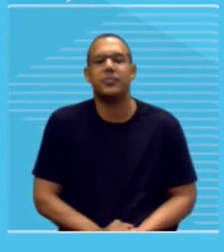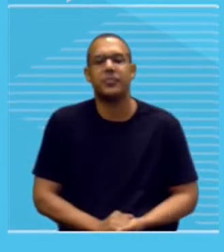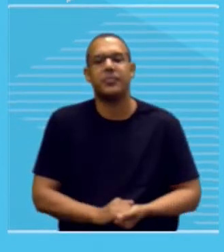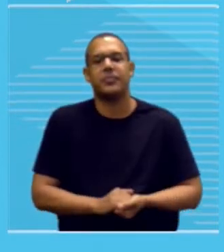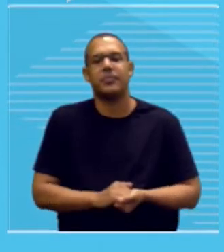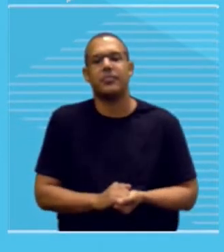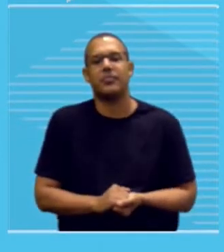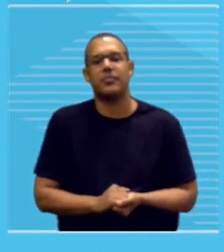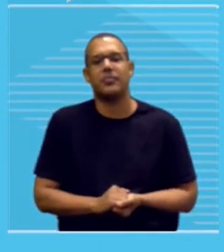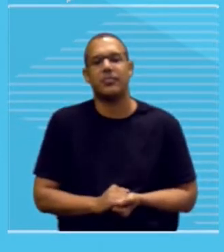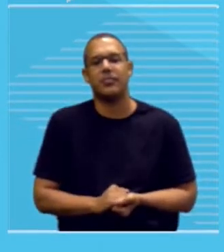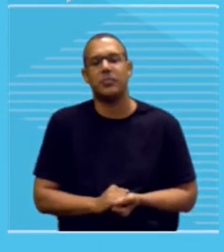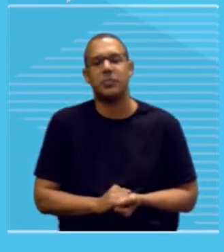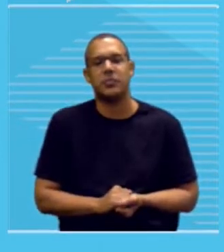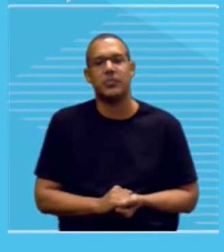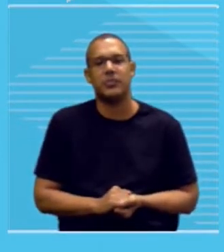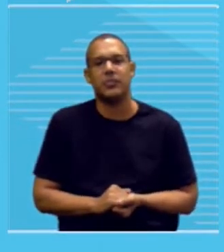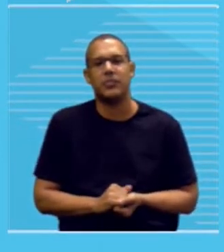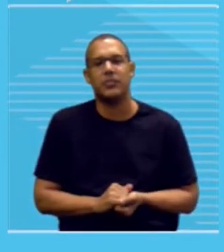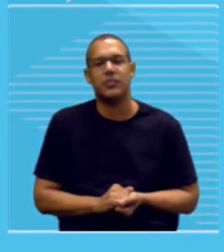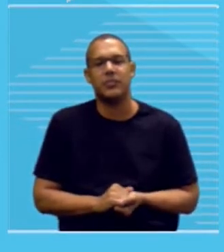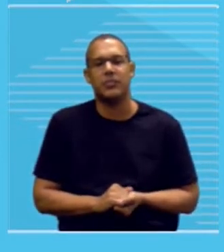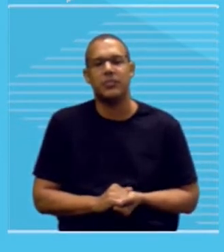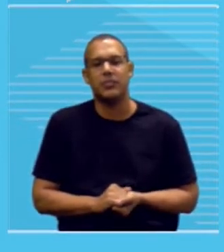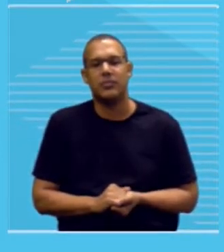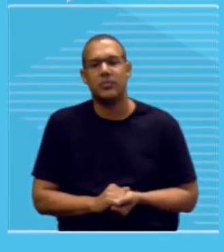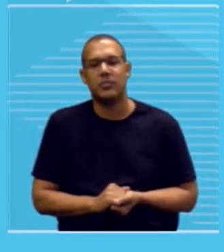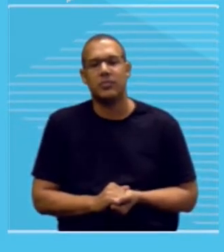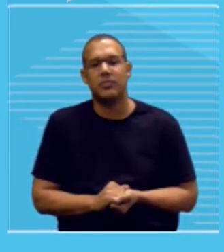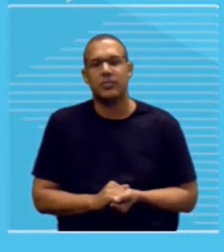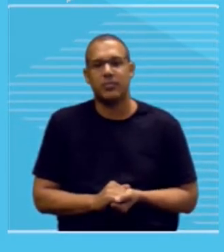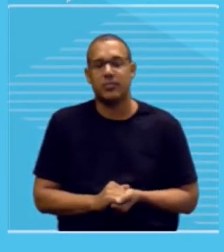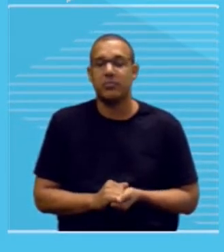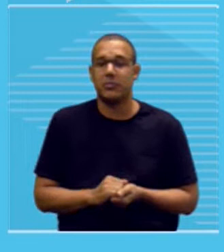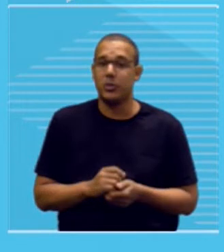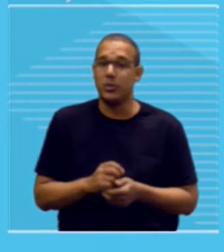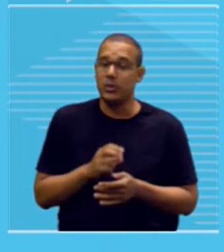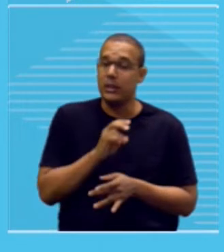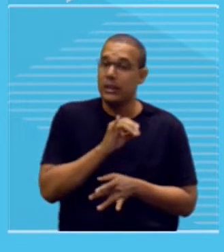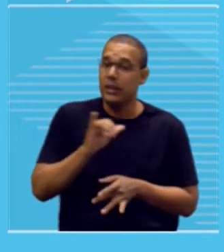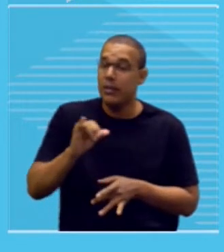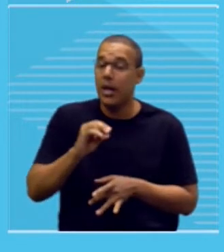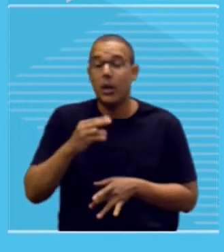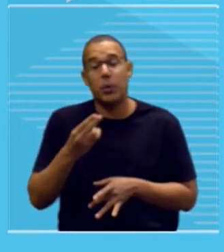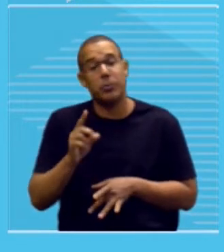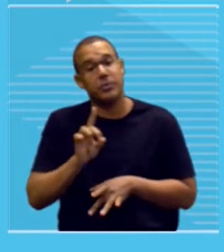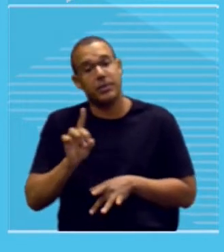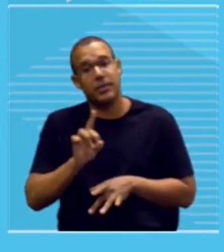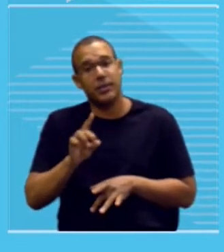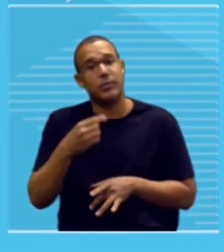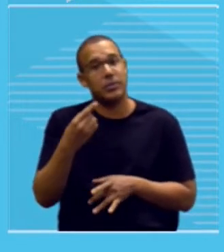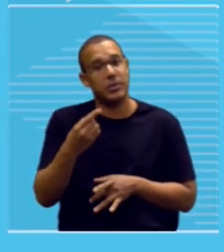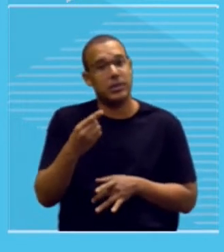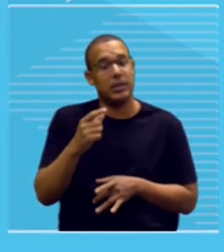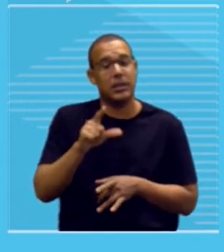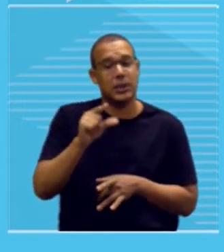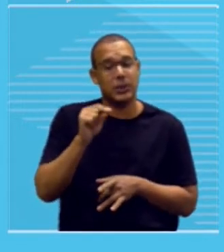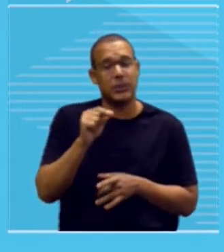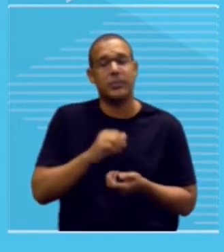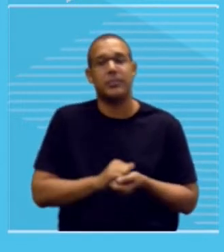em sugestões nada disso o convite é uma sugestão você vai você não vai ficar seu critério Tá bom